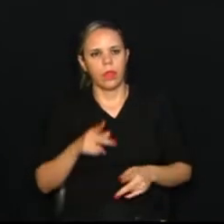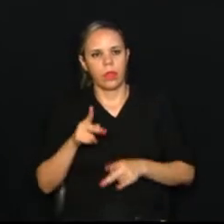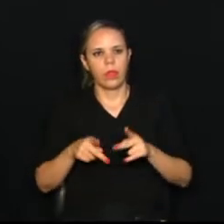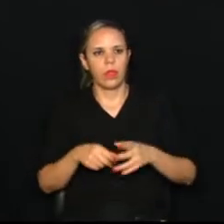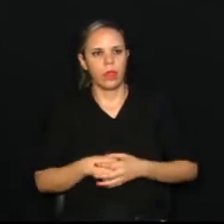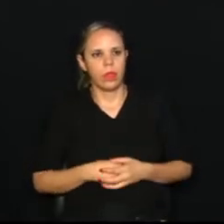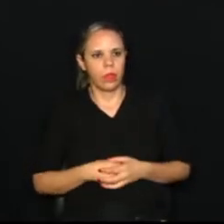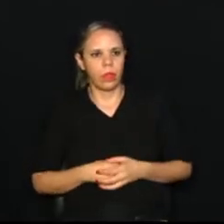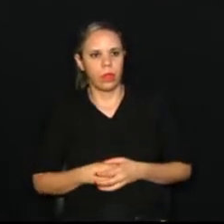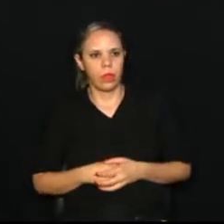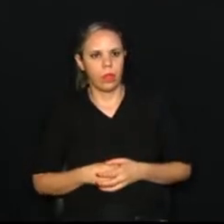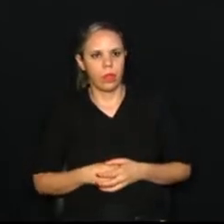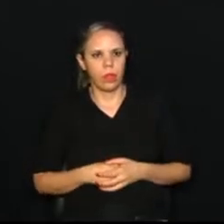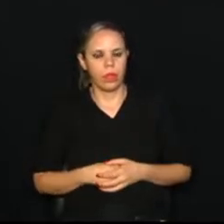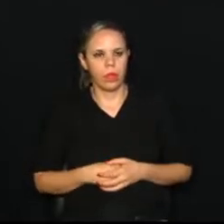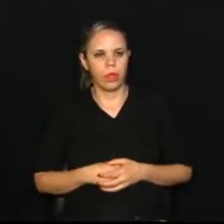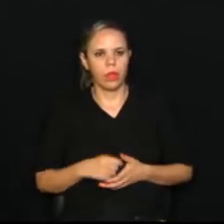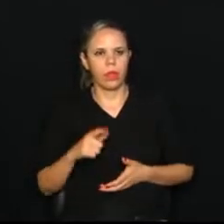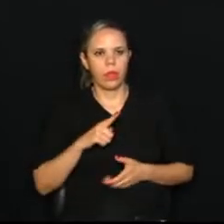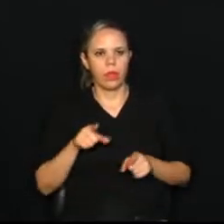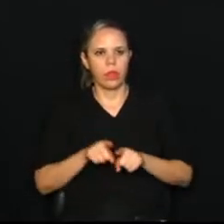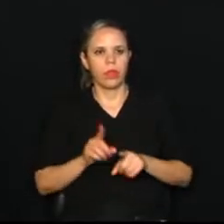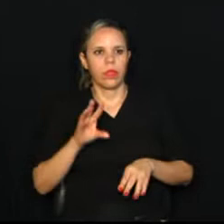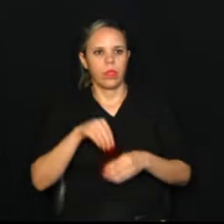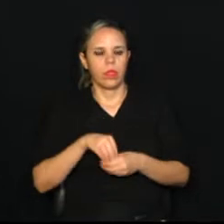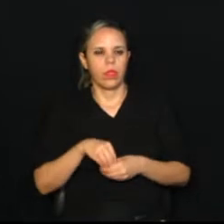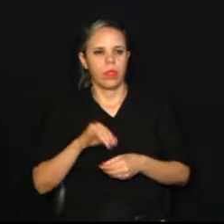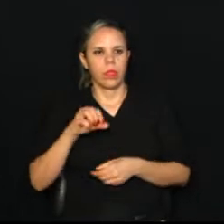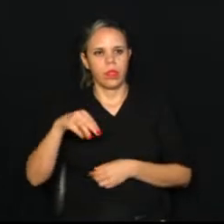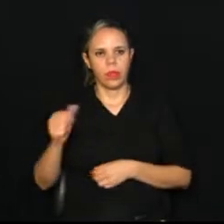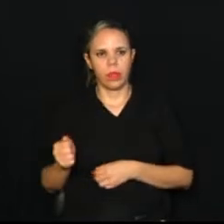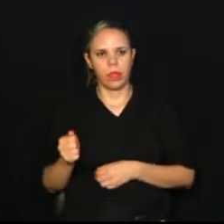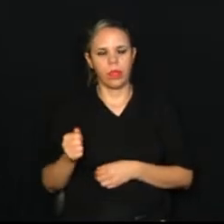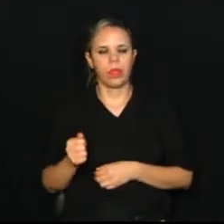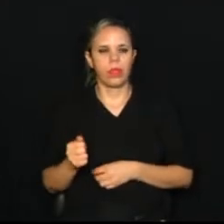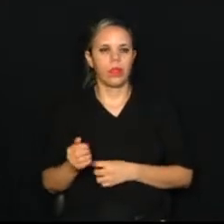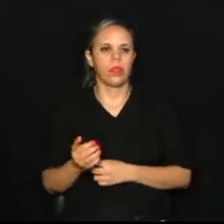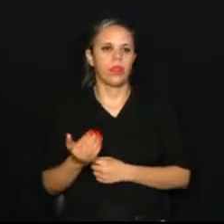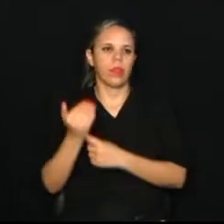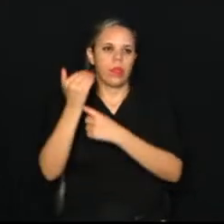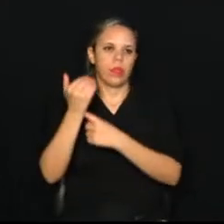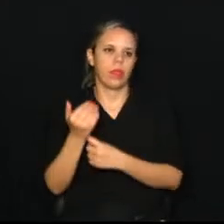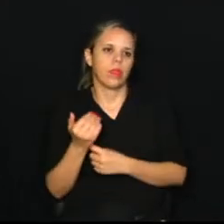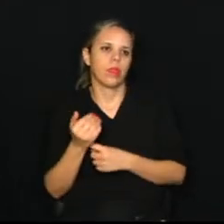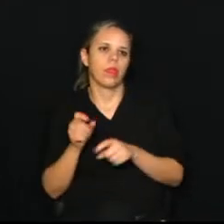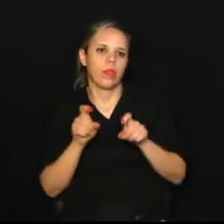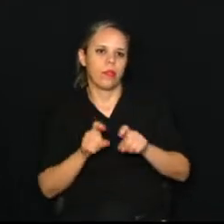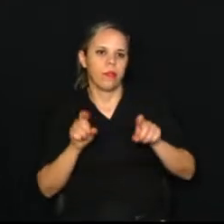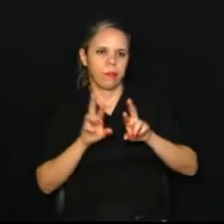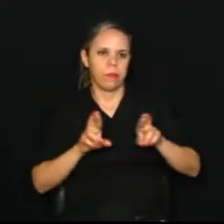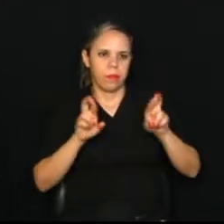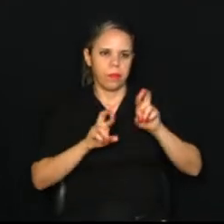pessoas. Nós temos também dentro da IMA um parque tecnológico. Esse parque tecnológico